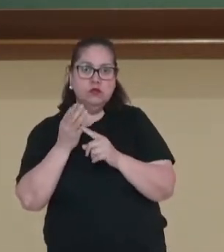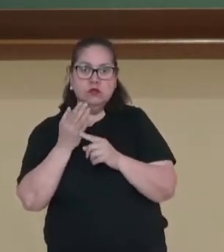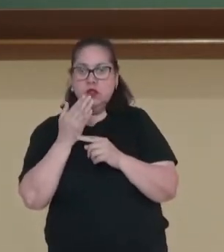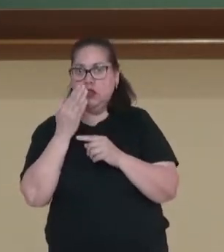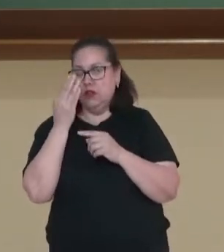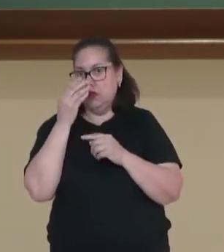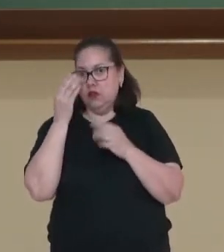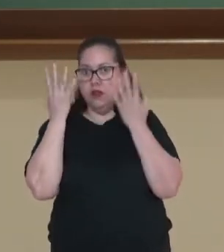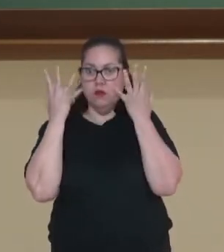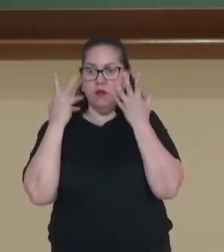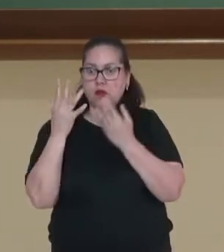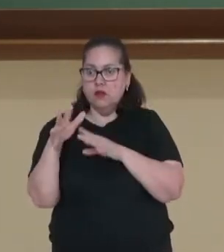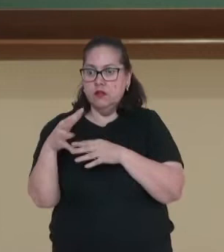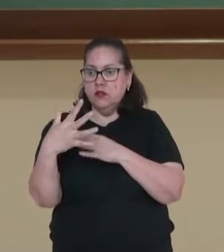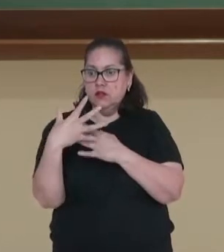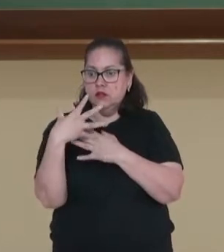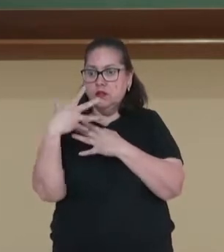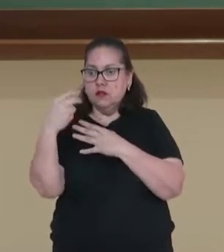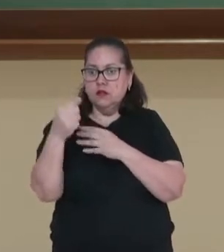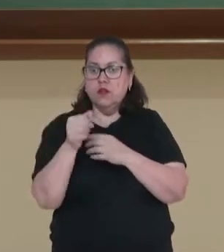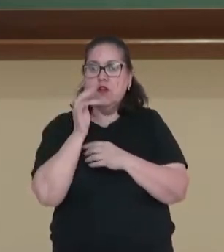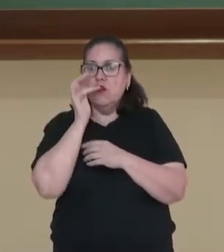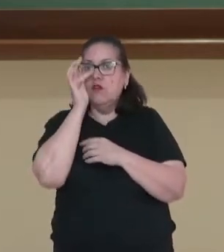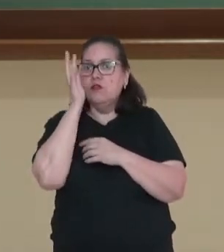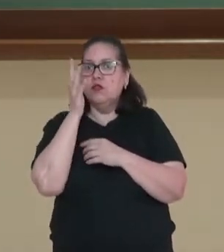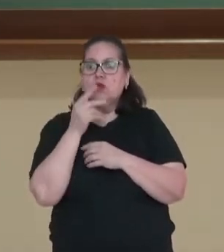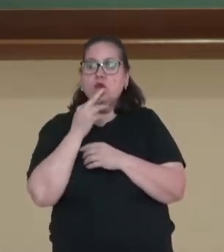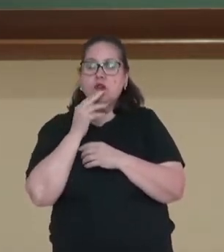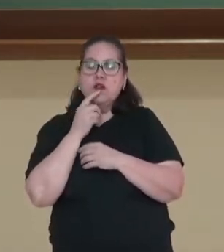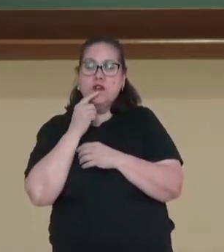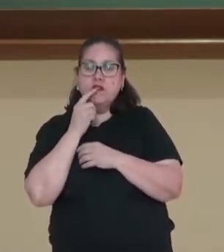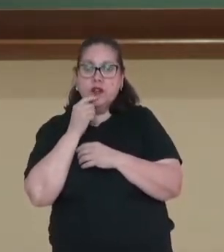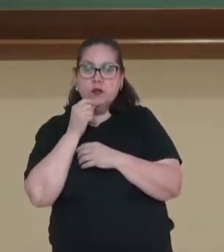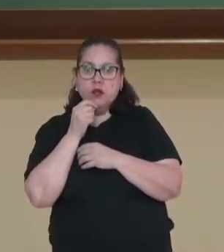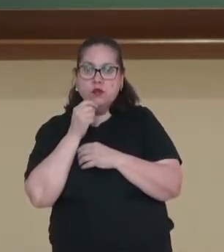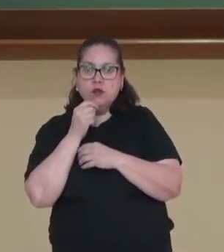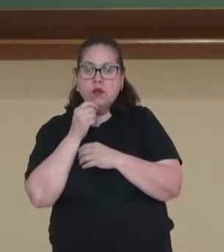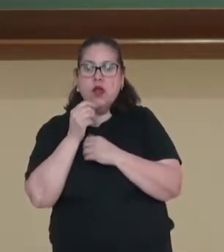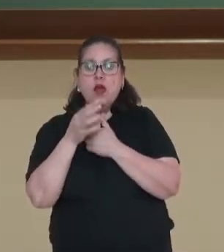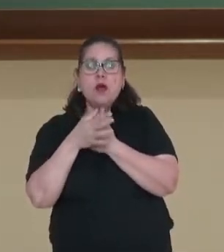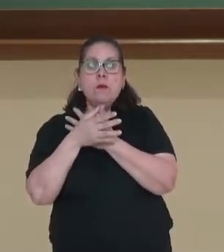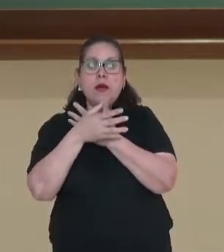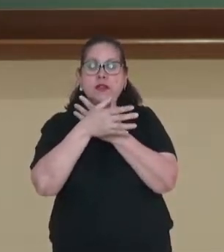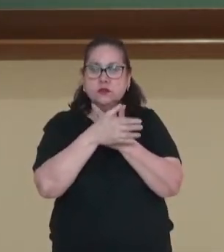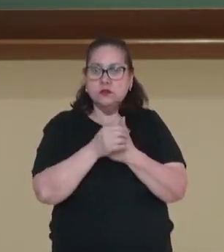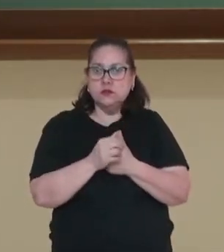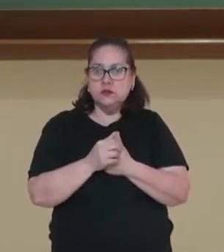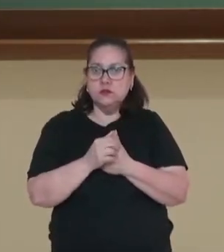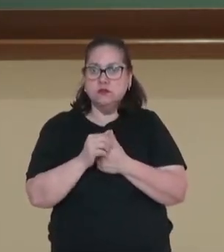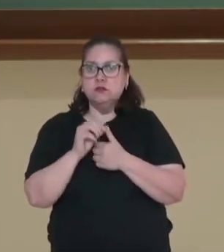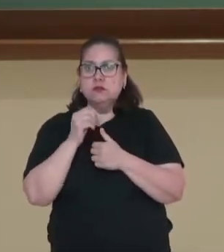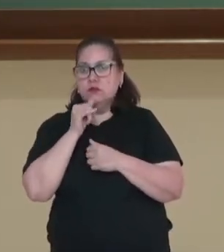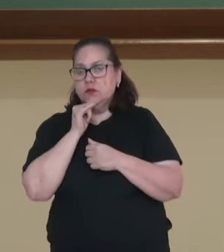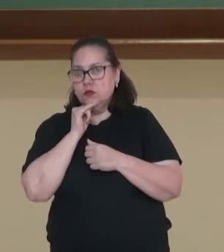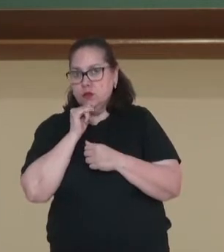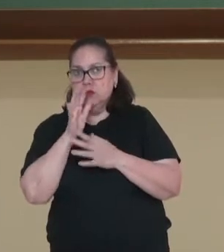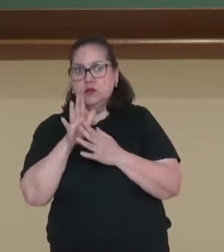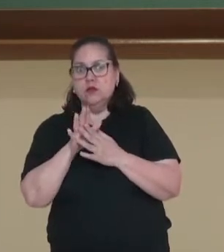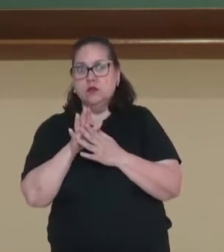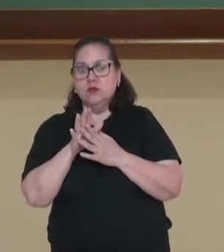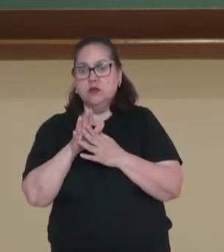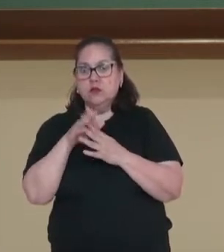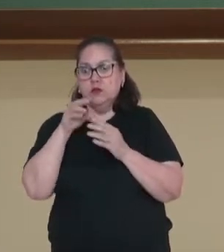vai atrair. Então, geralmente, flores de cor vermelha vão atrair pássaros, por exemplo, tá? Para fazer